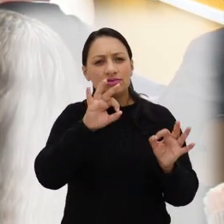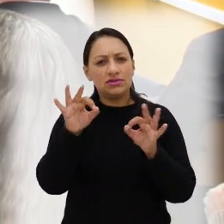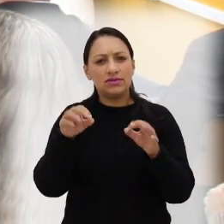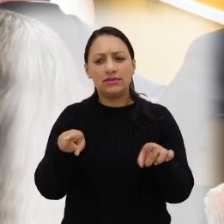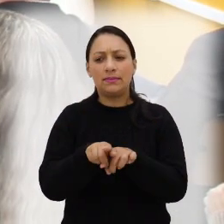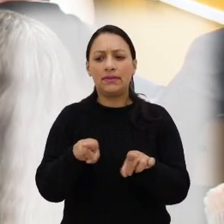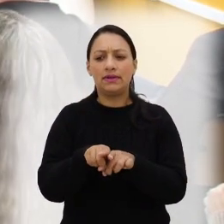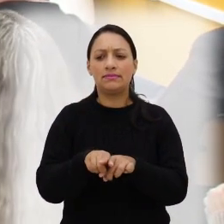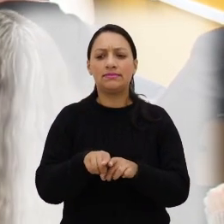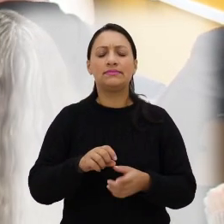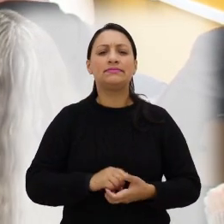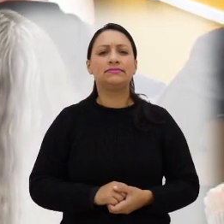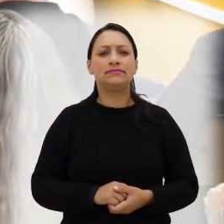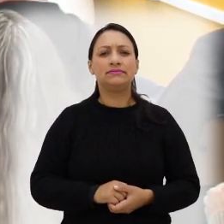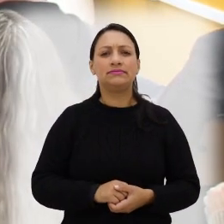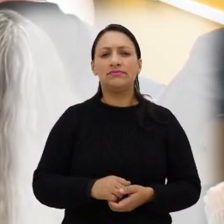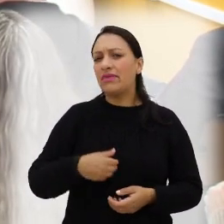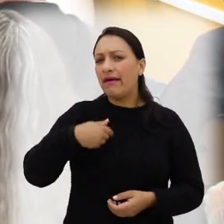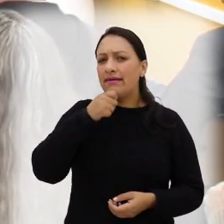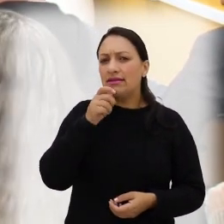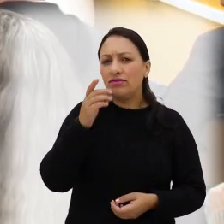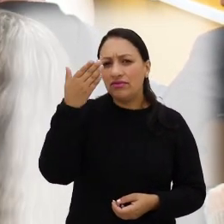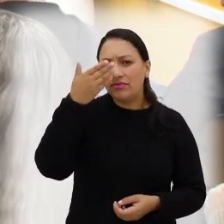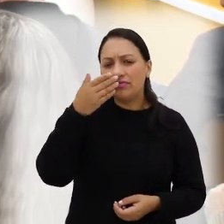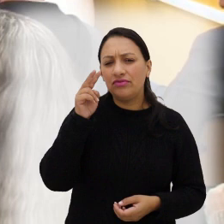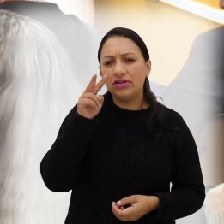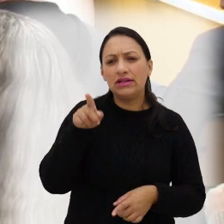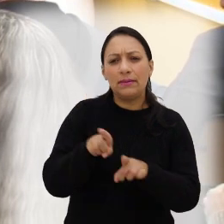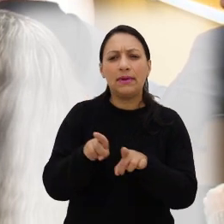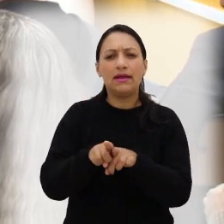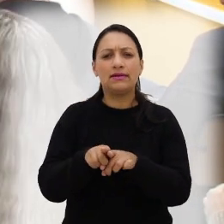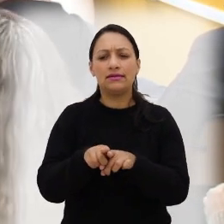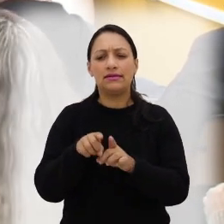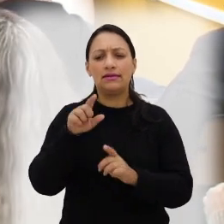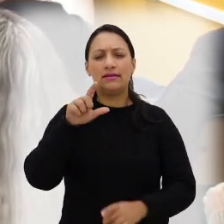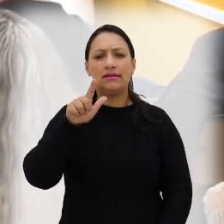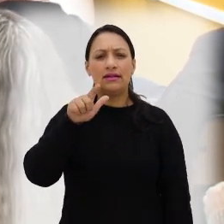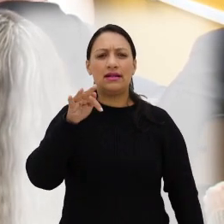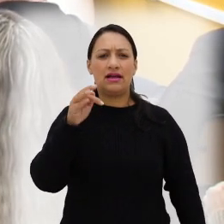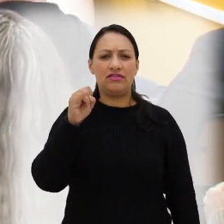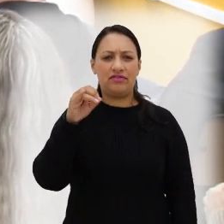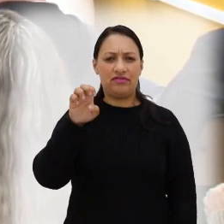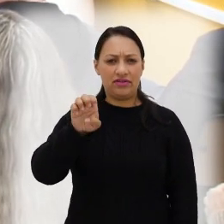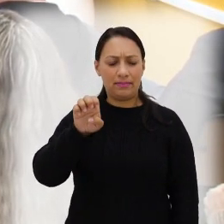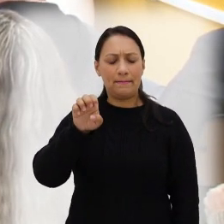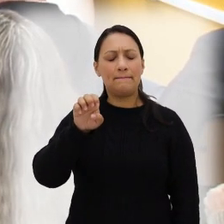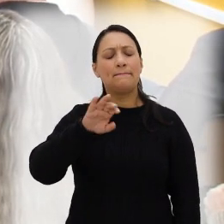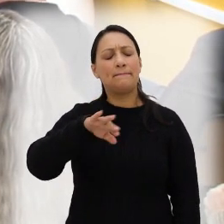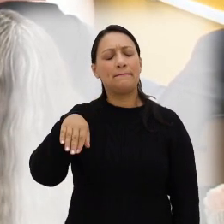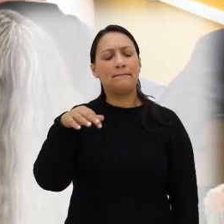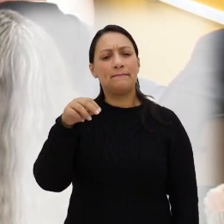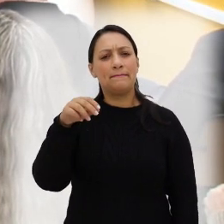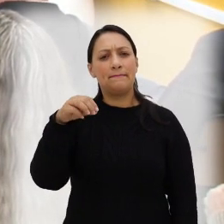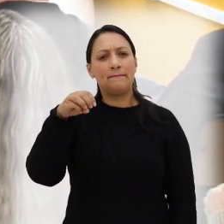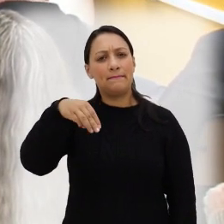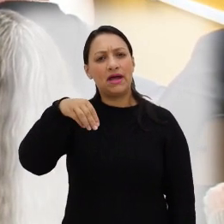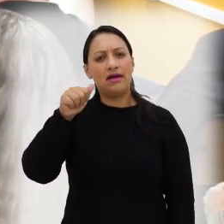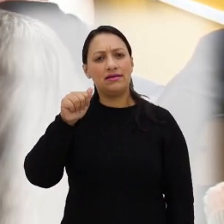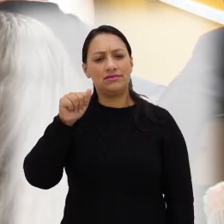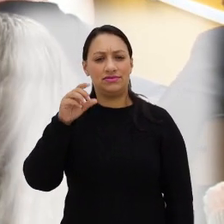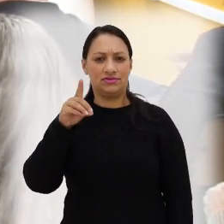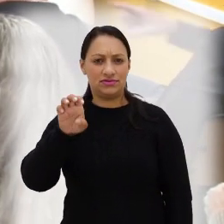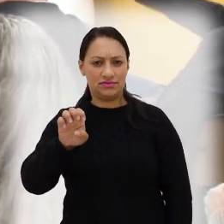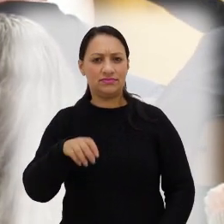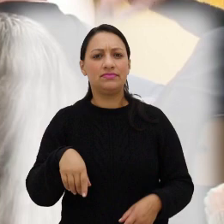ninguém. A FIDA, aqui. A Mãe de Deus falou que não viria. Haas,